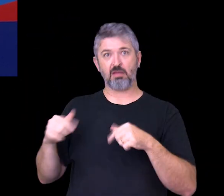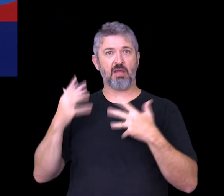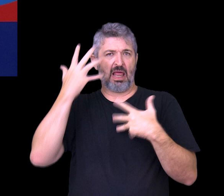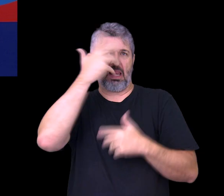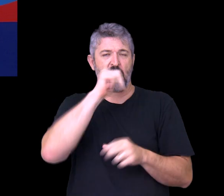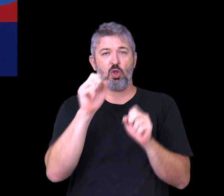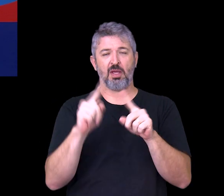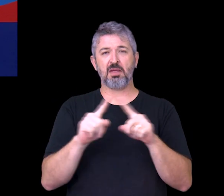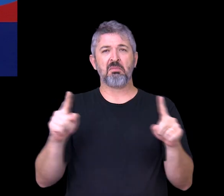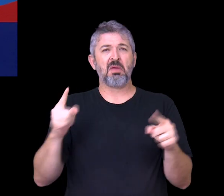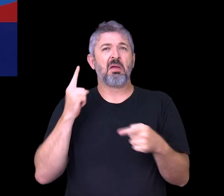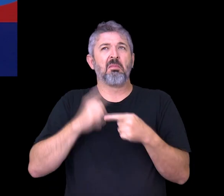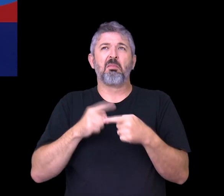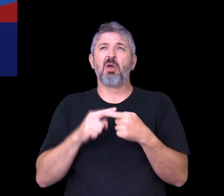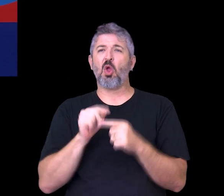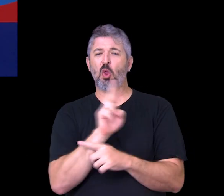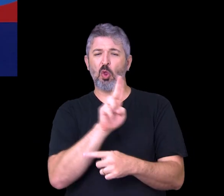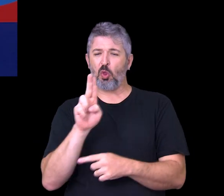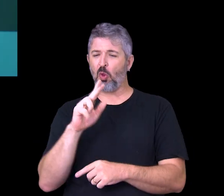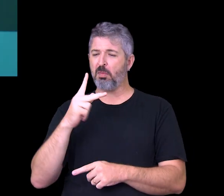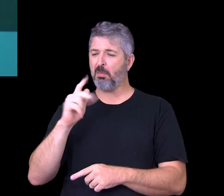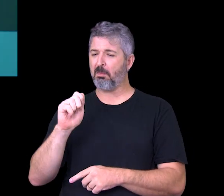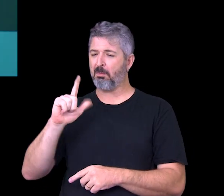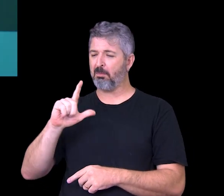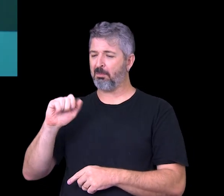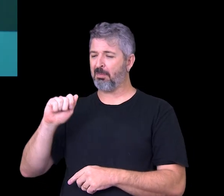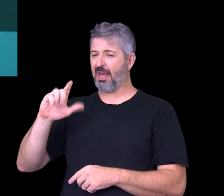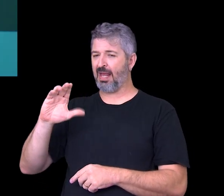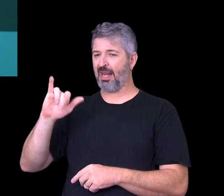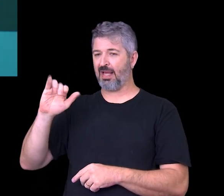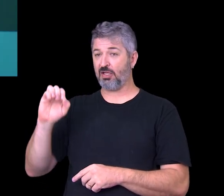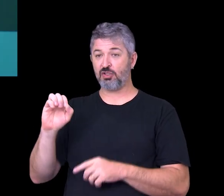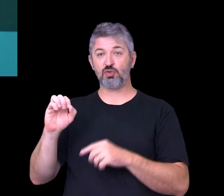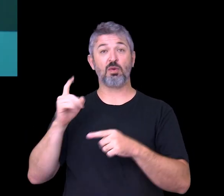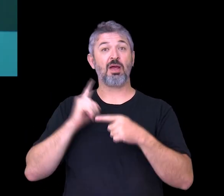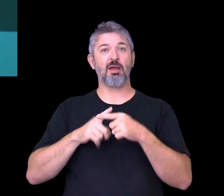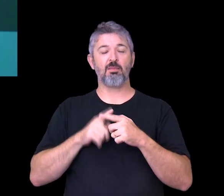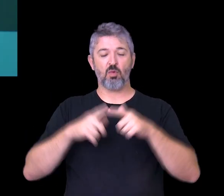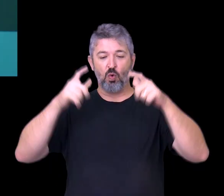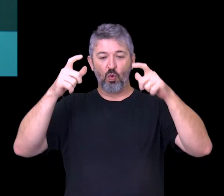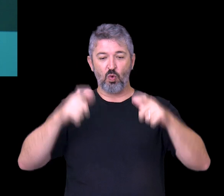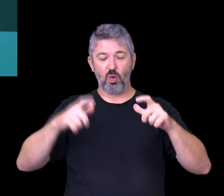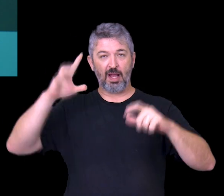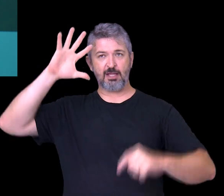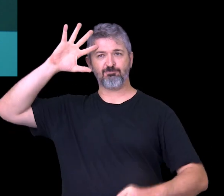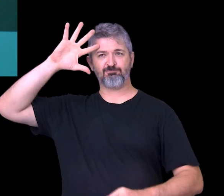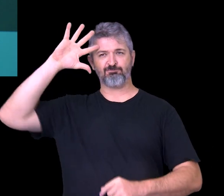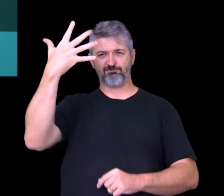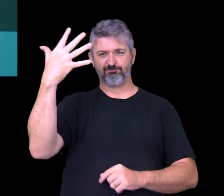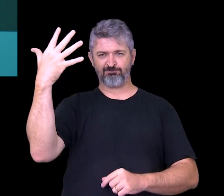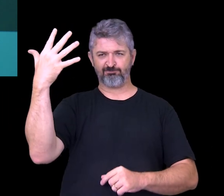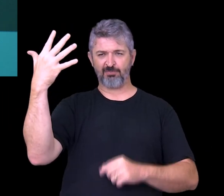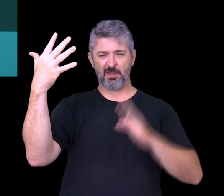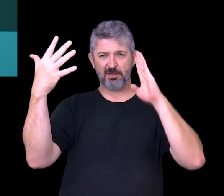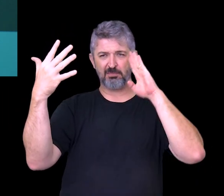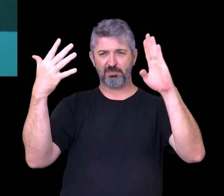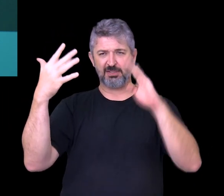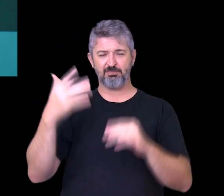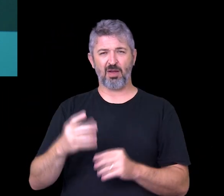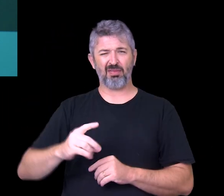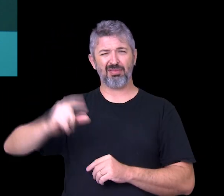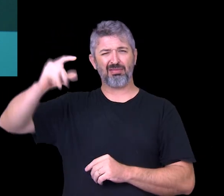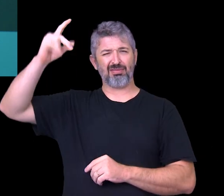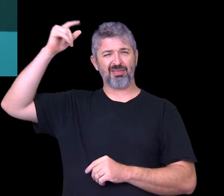por que esse epíteto Palácio? Palácio das grandes decisões. As grandes decisões, sempre desde a antiguidade,